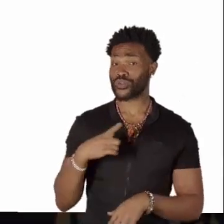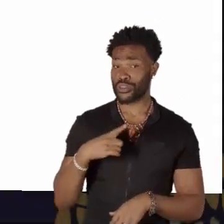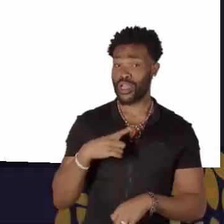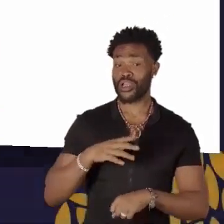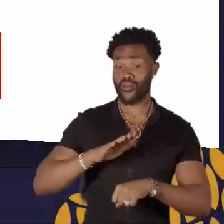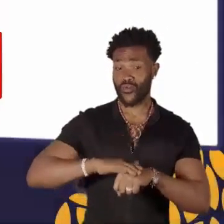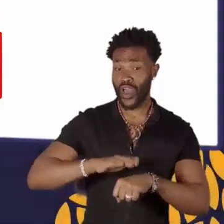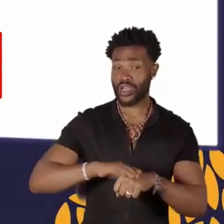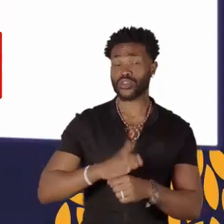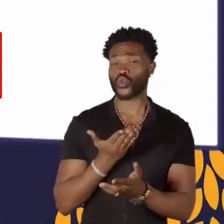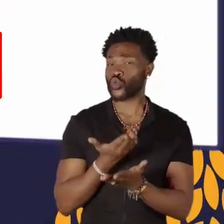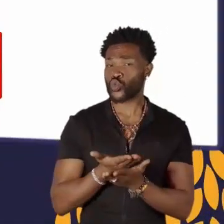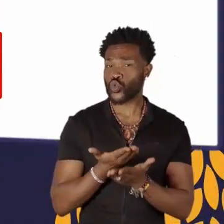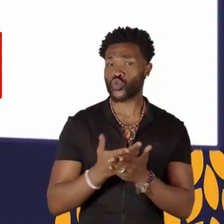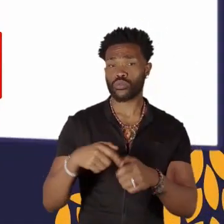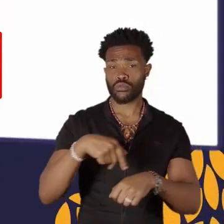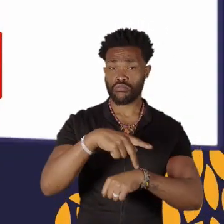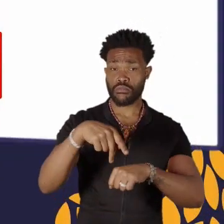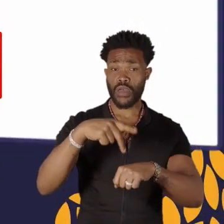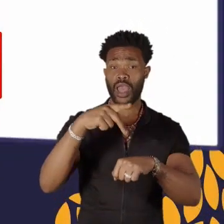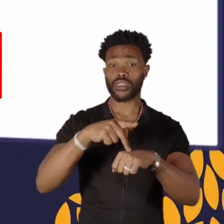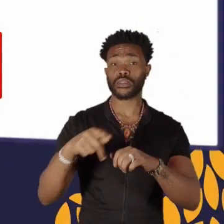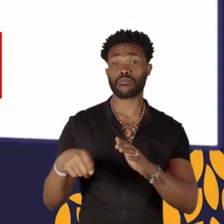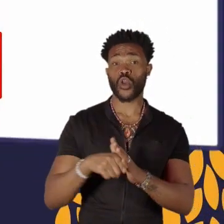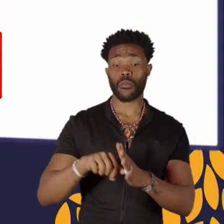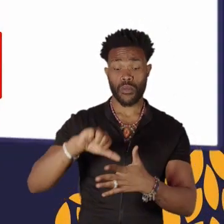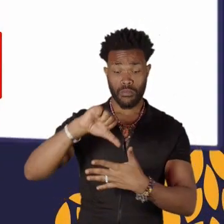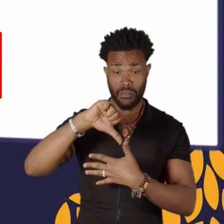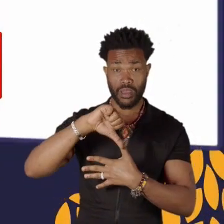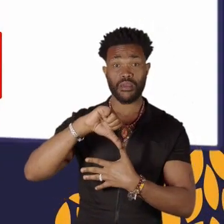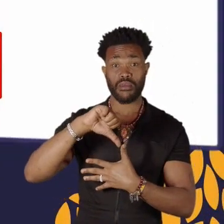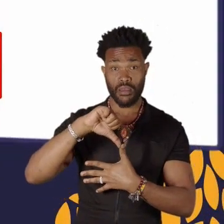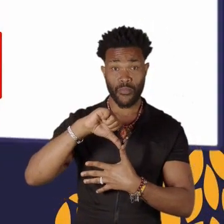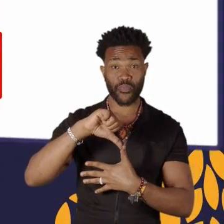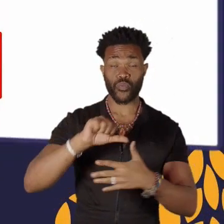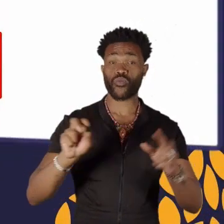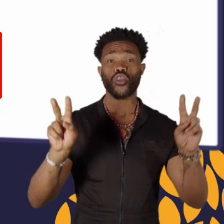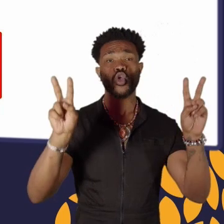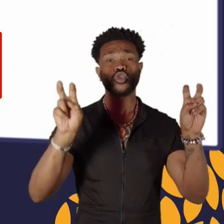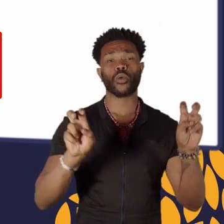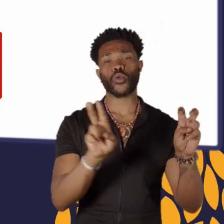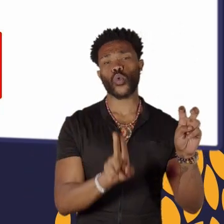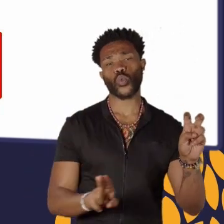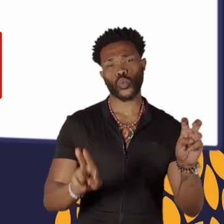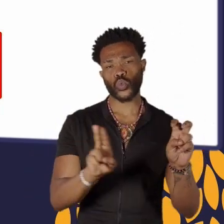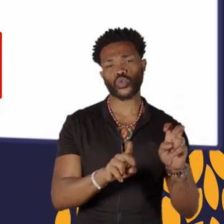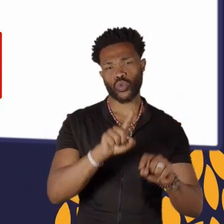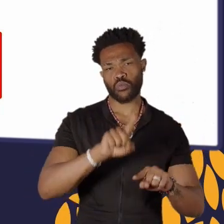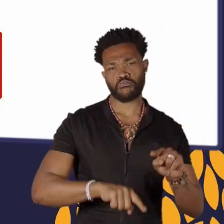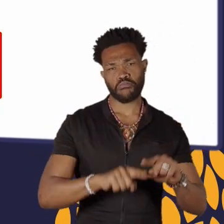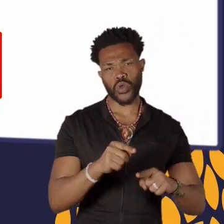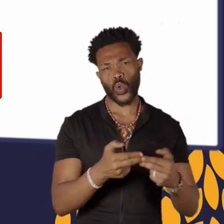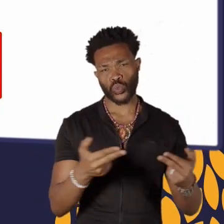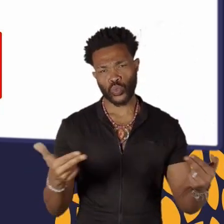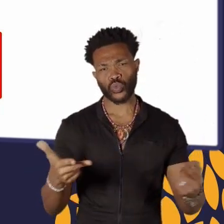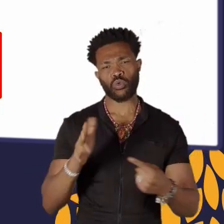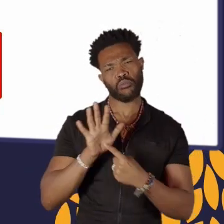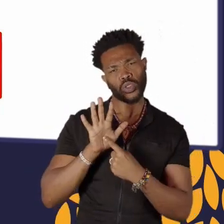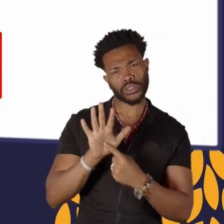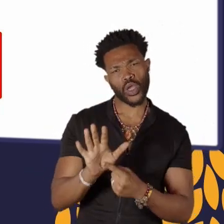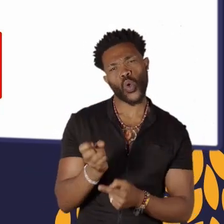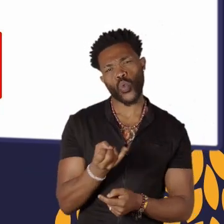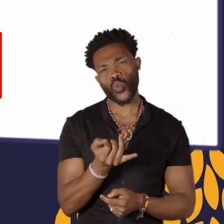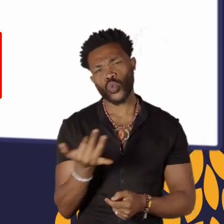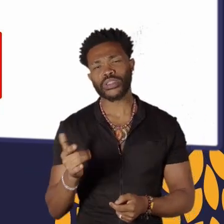fizeram um grande estudo com os países da América do Sul, com relação ao uso dessas substâncias, né? E aí eu trouxe alguns poucos pontos, é